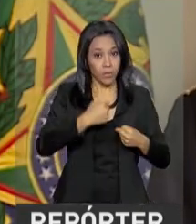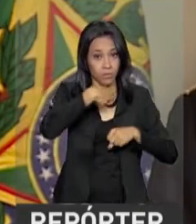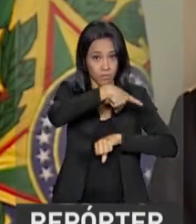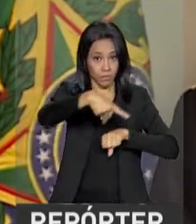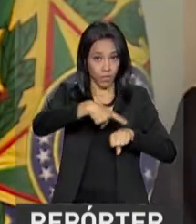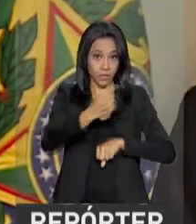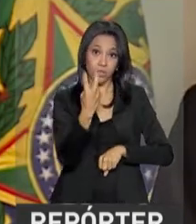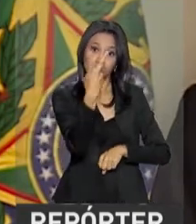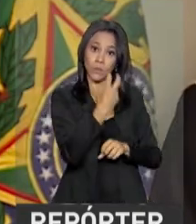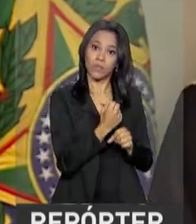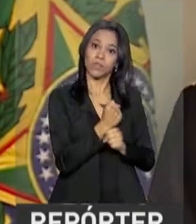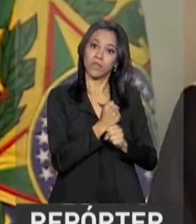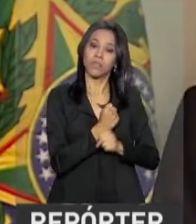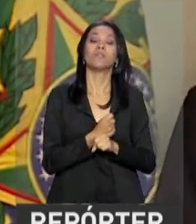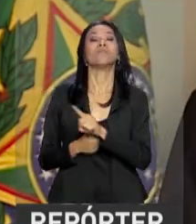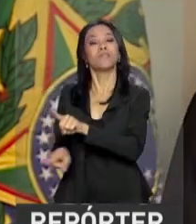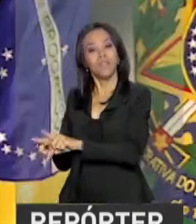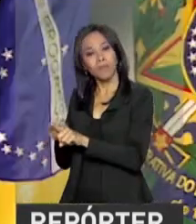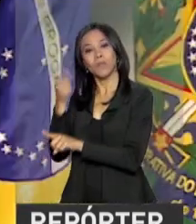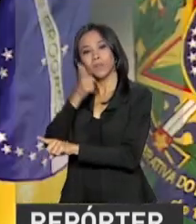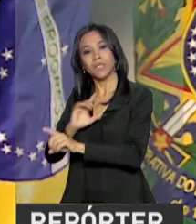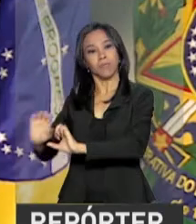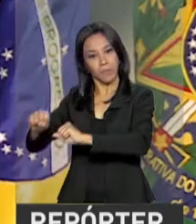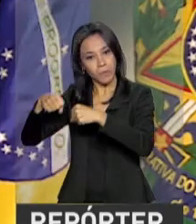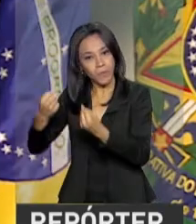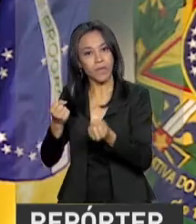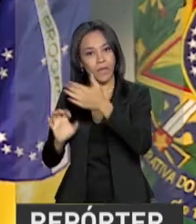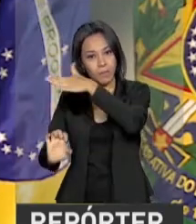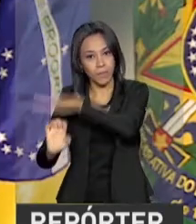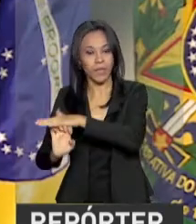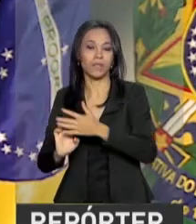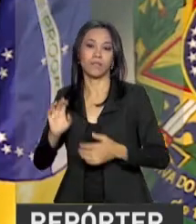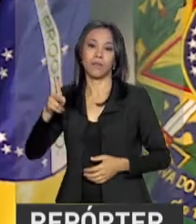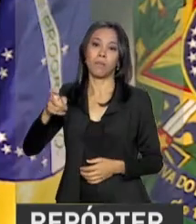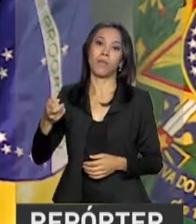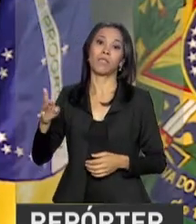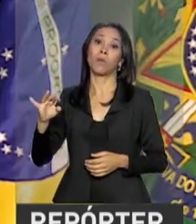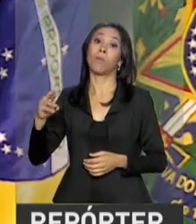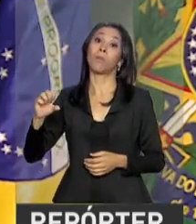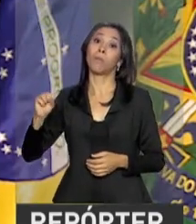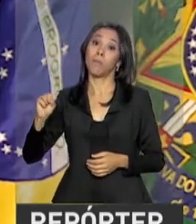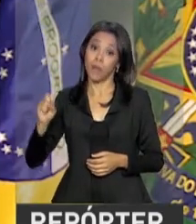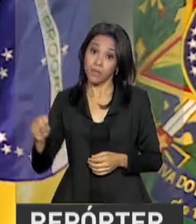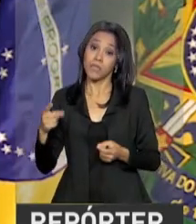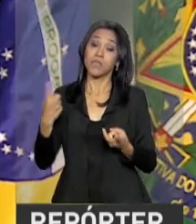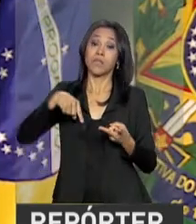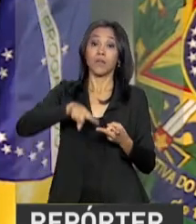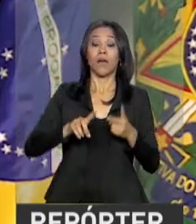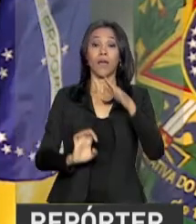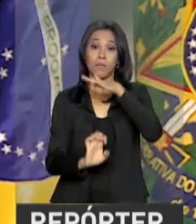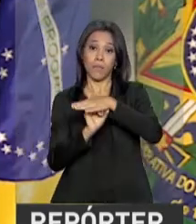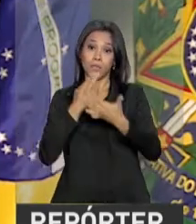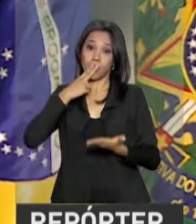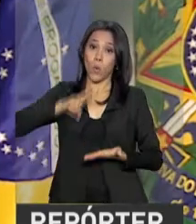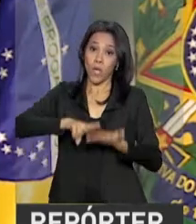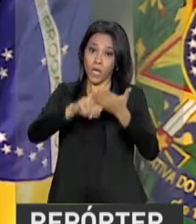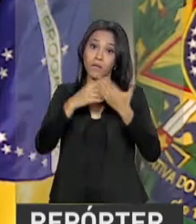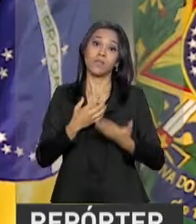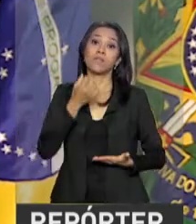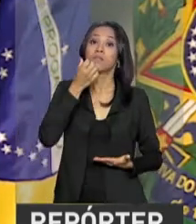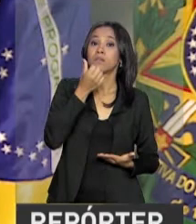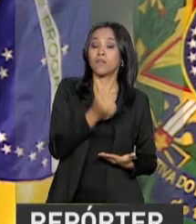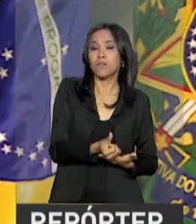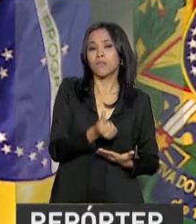nós recuperamos a petrobras e os correios tiveram núcleo de 667 milhões em